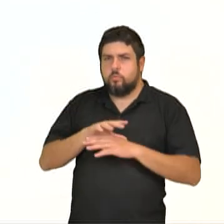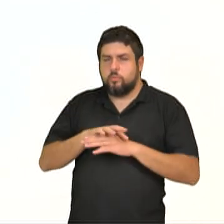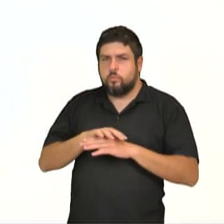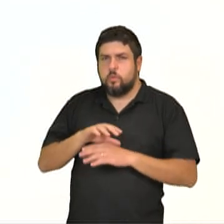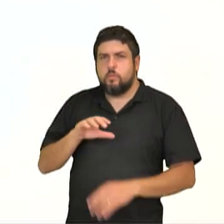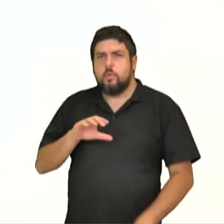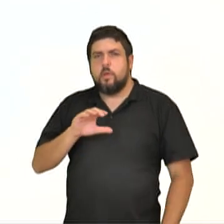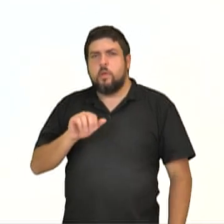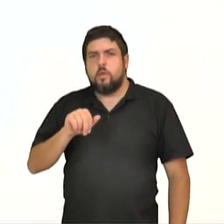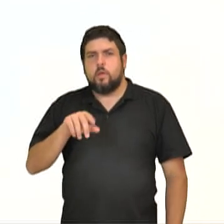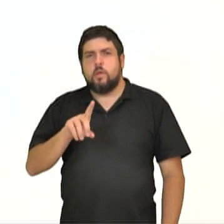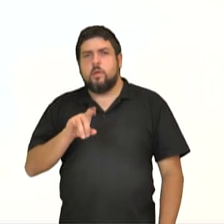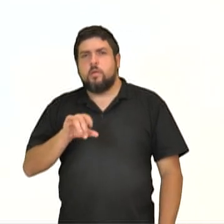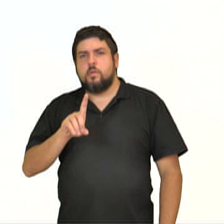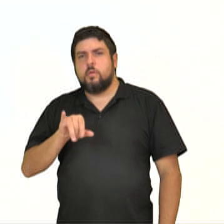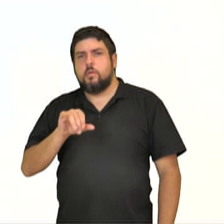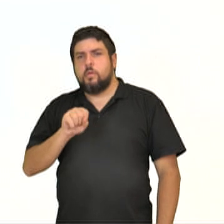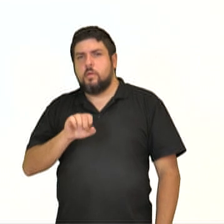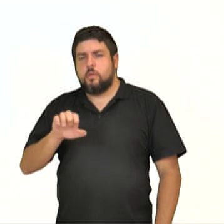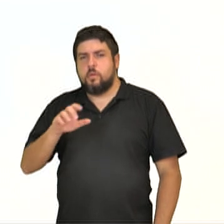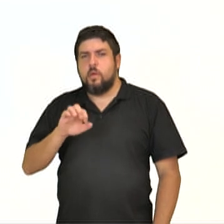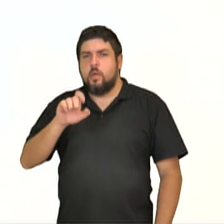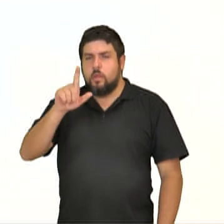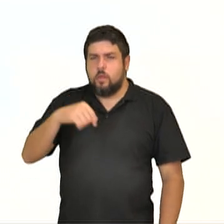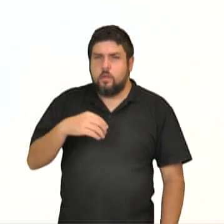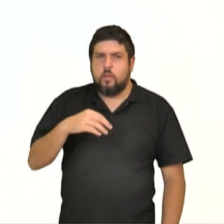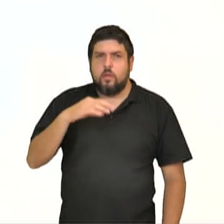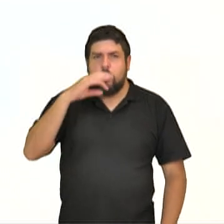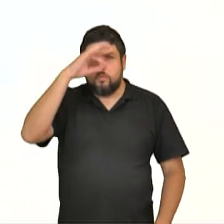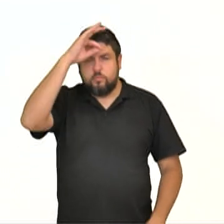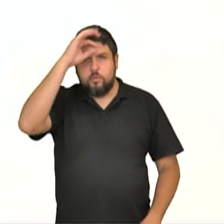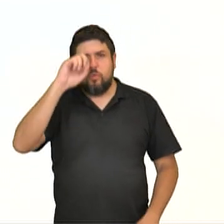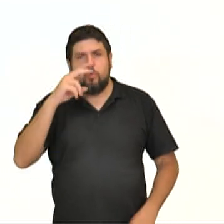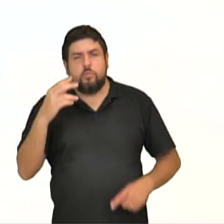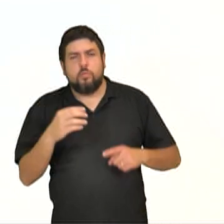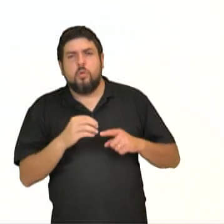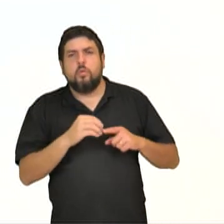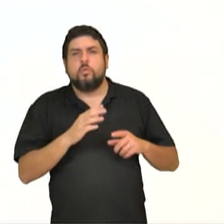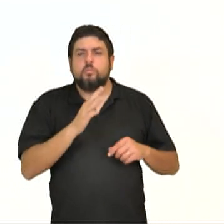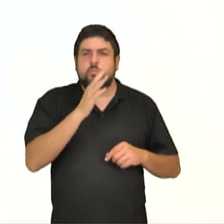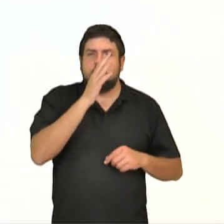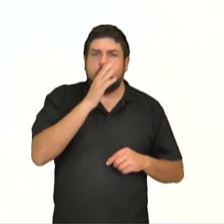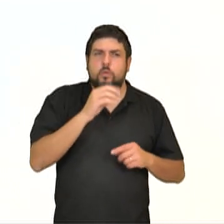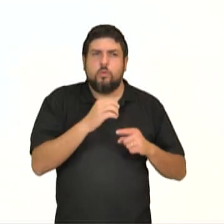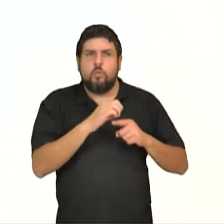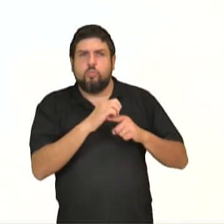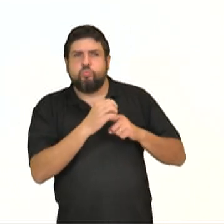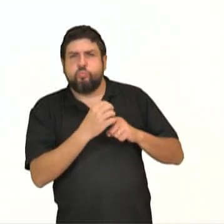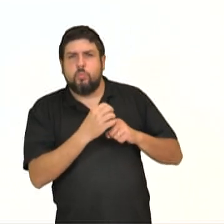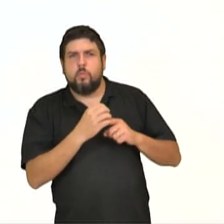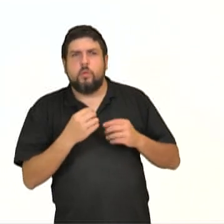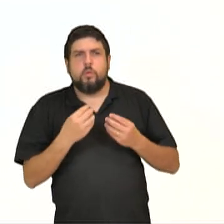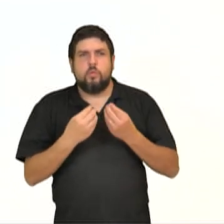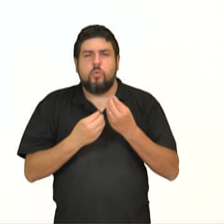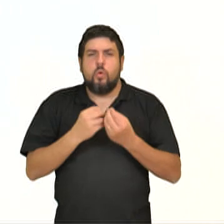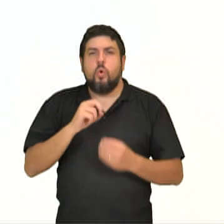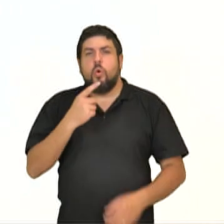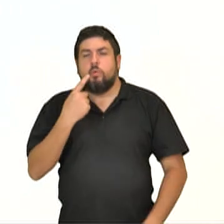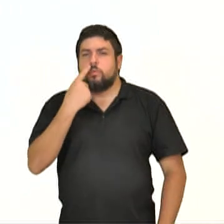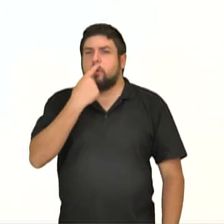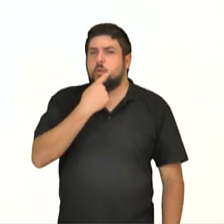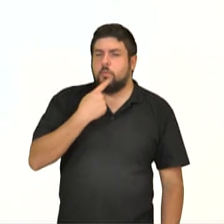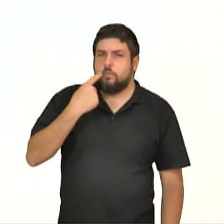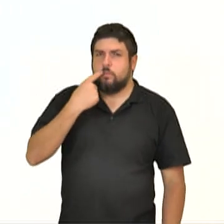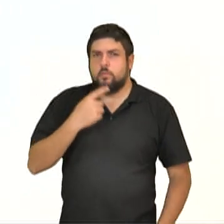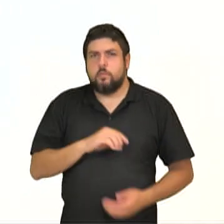infecção nos genitais ou também na região oral, causada pela Candida albicans. Pode acometer